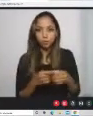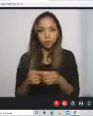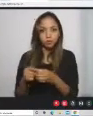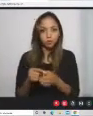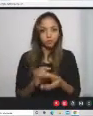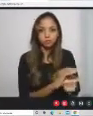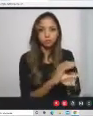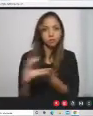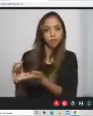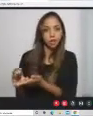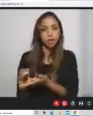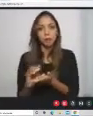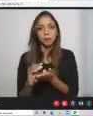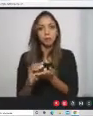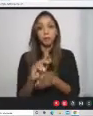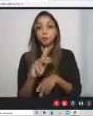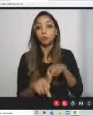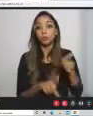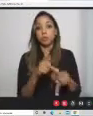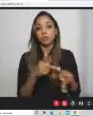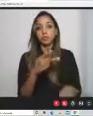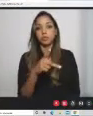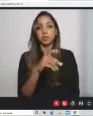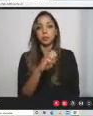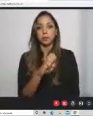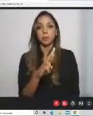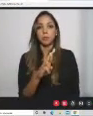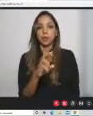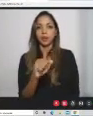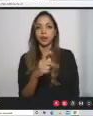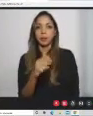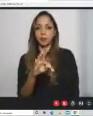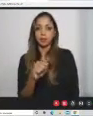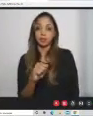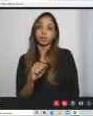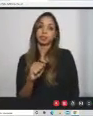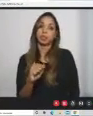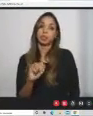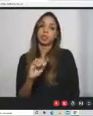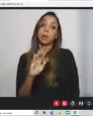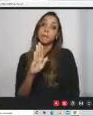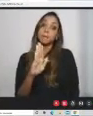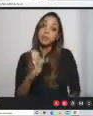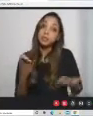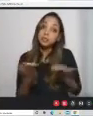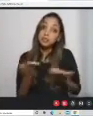E agora ele vai passar a fazer por cadastro, por indivíduo. Ou seja, com isso ele